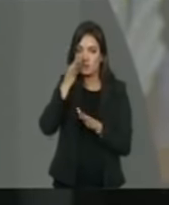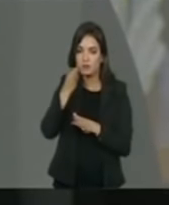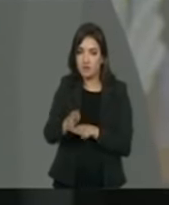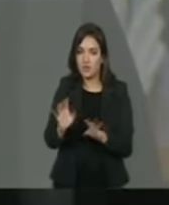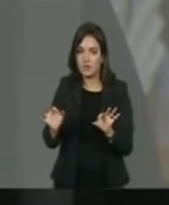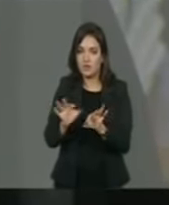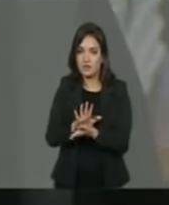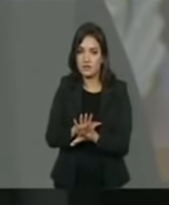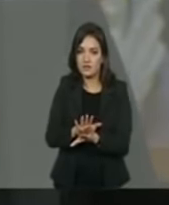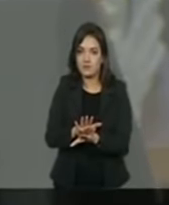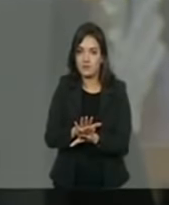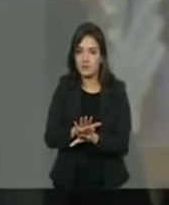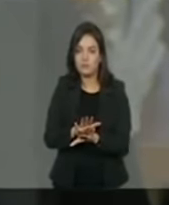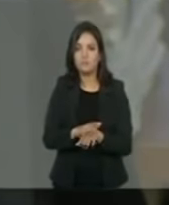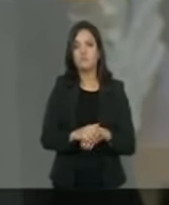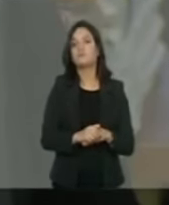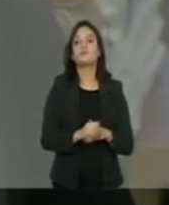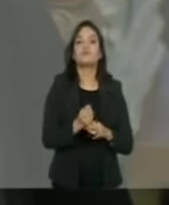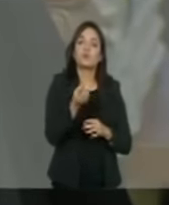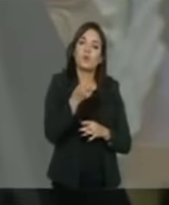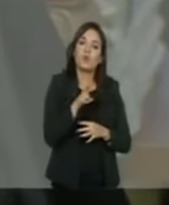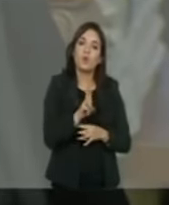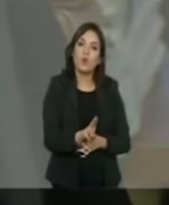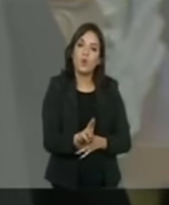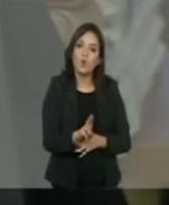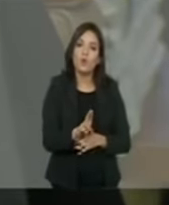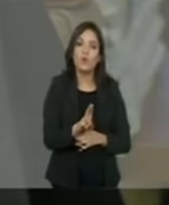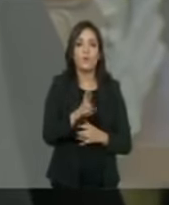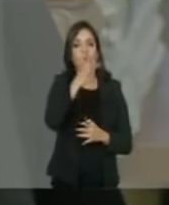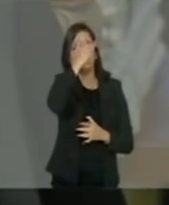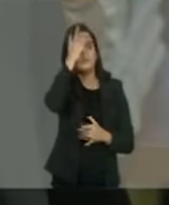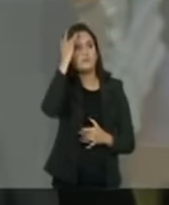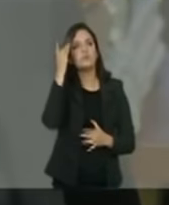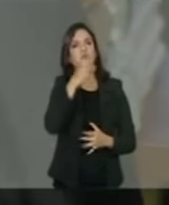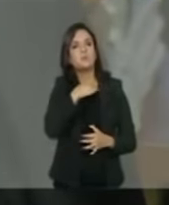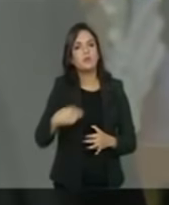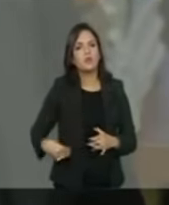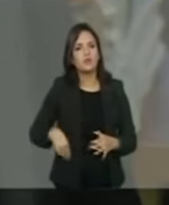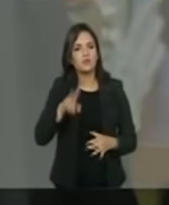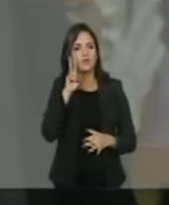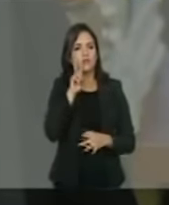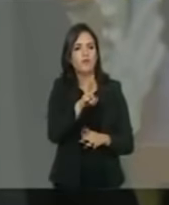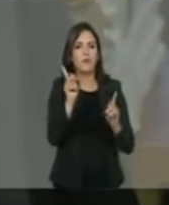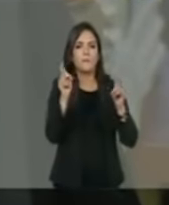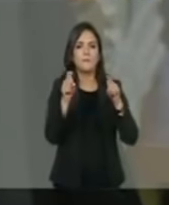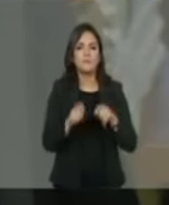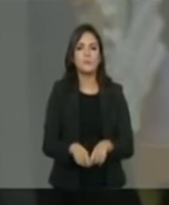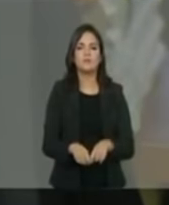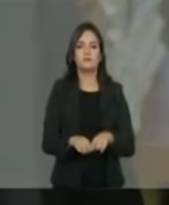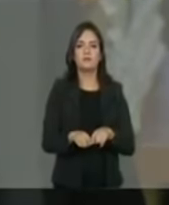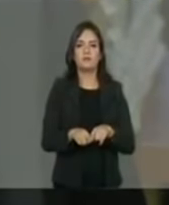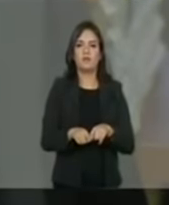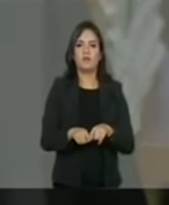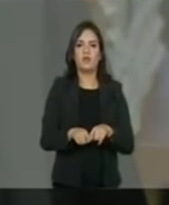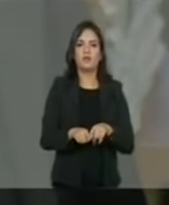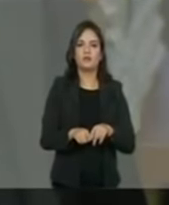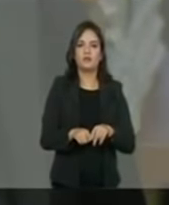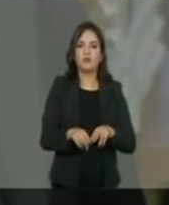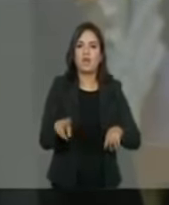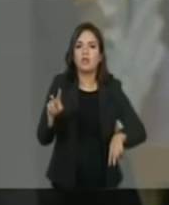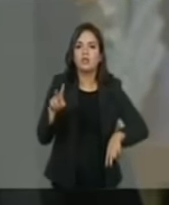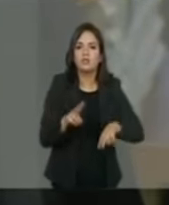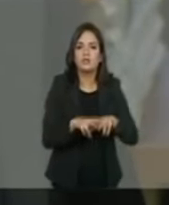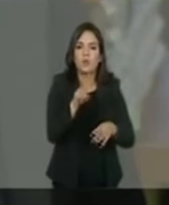definitiva execução sejam os que lhes lugão a possibilidade de execução provisória da sentença